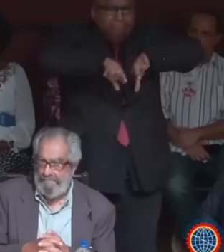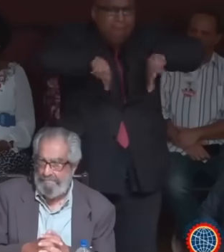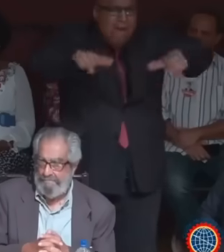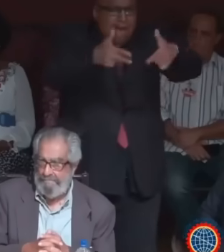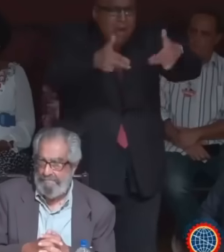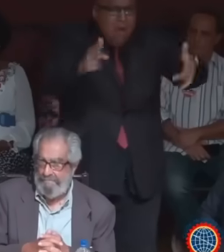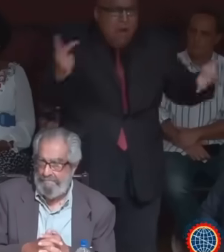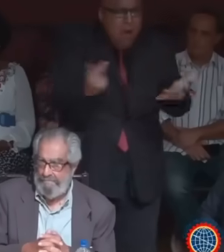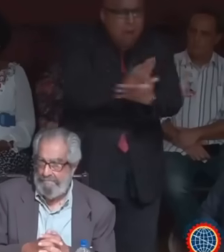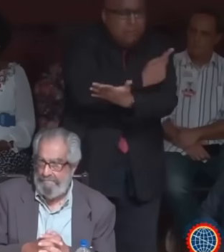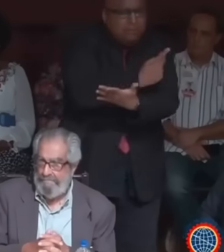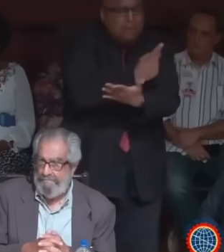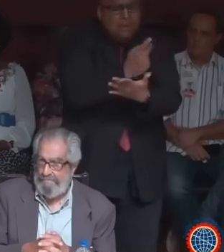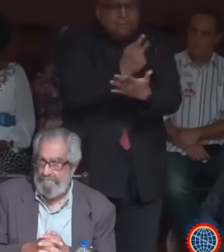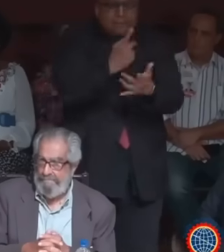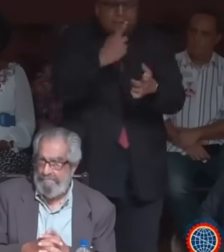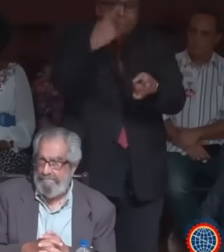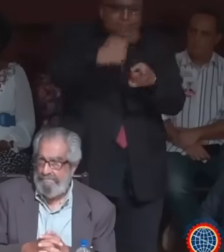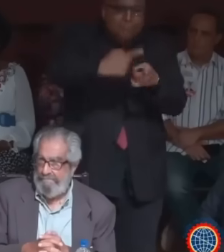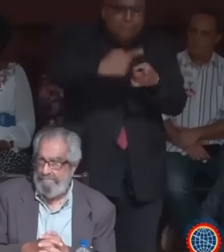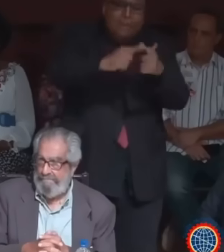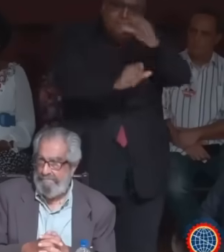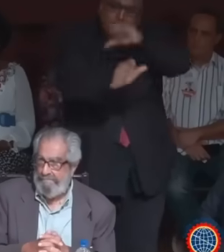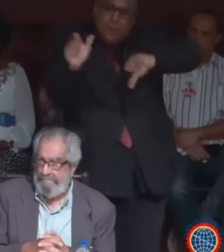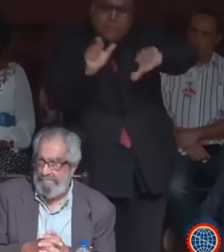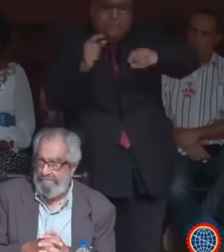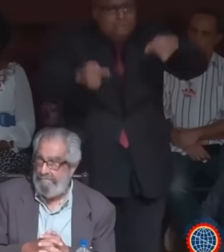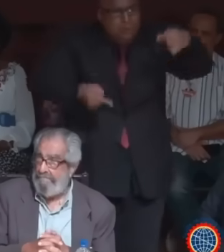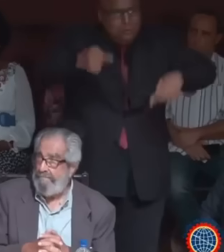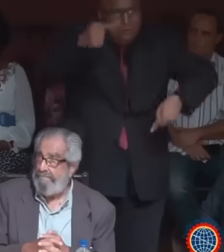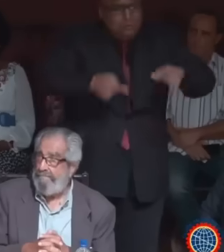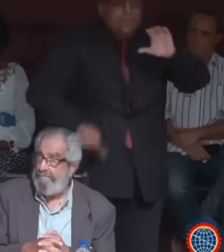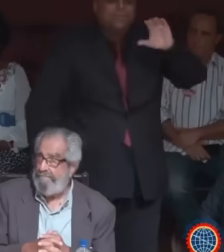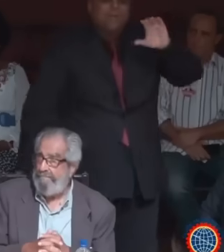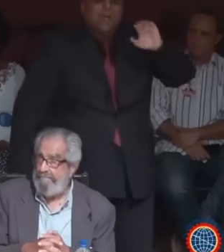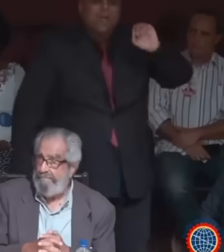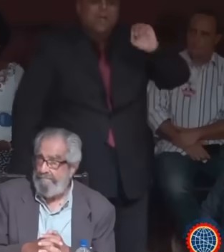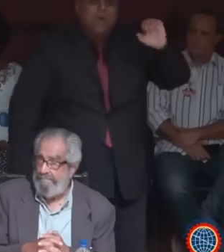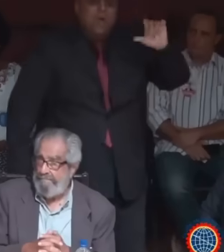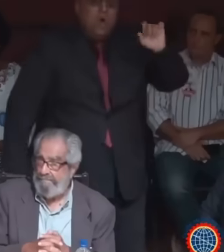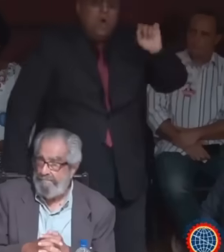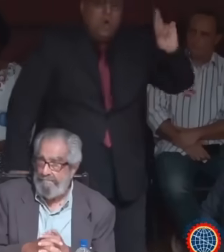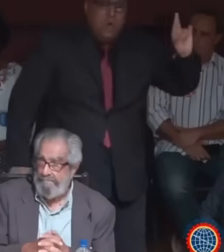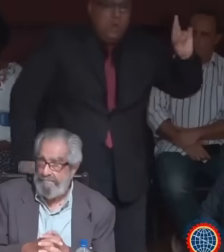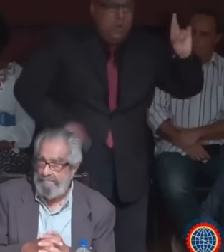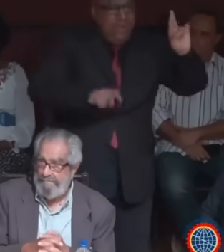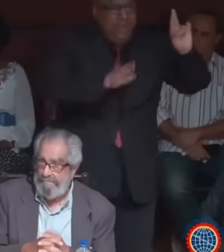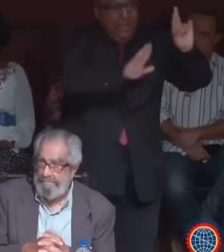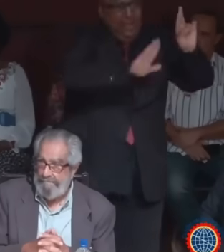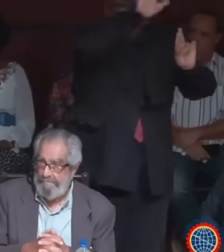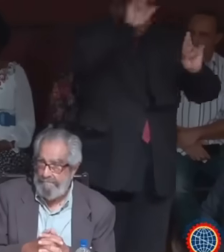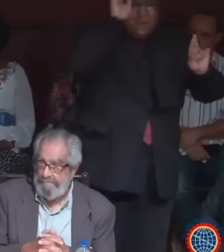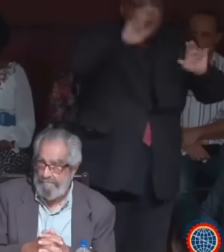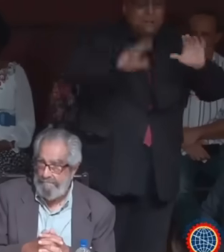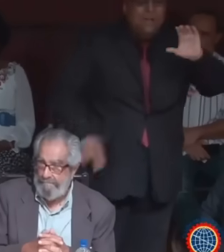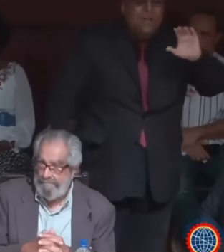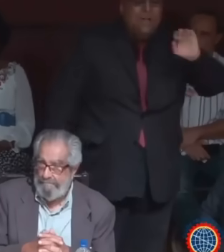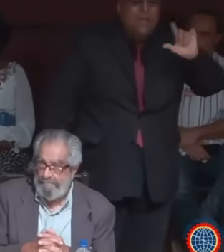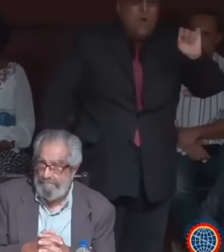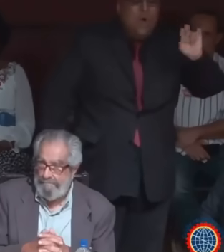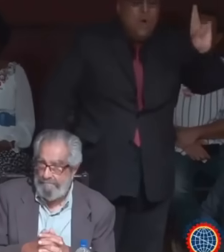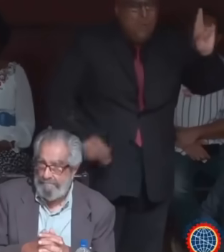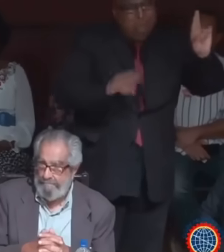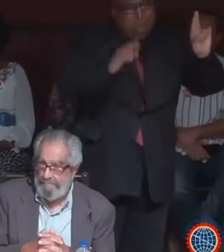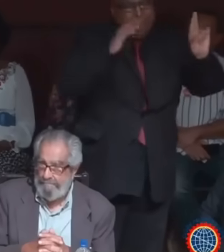Brasil quanto hoje, desde a redemocratização. O Collor, por exemplo, que era um candidato de